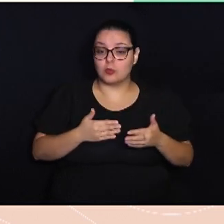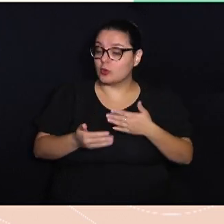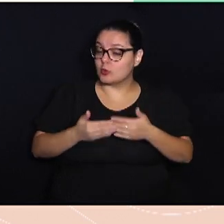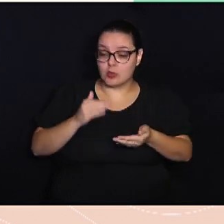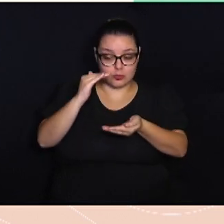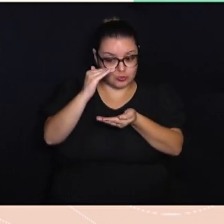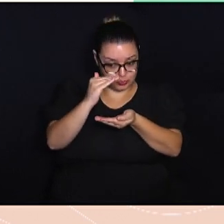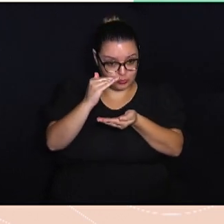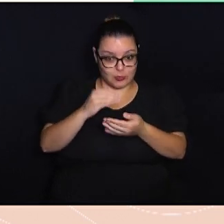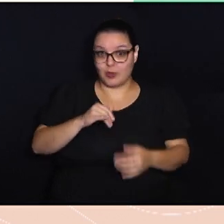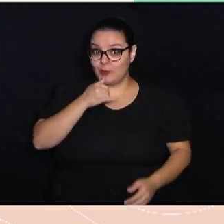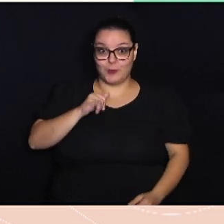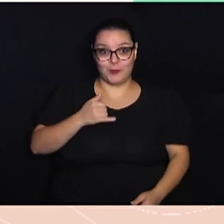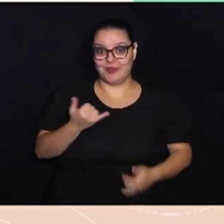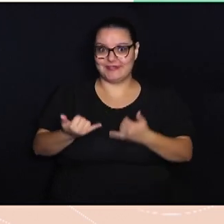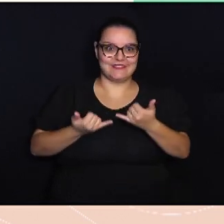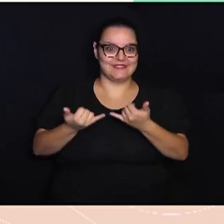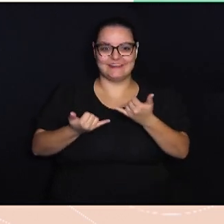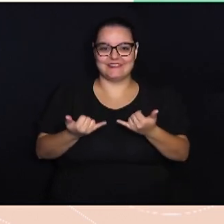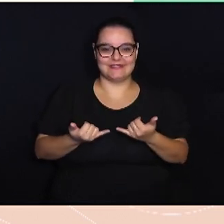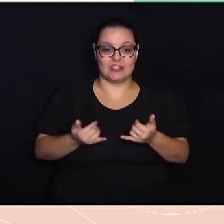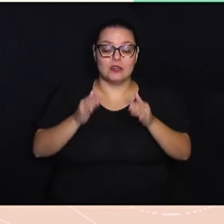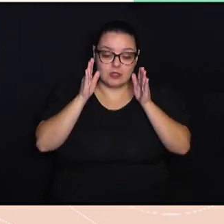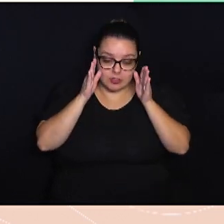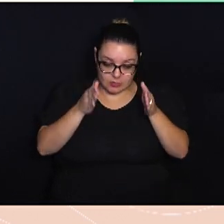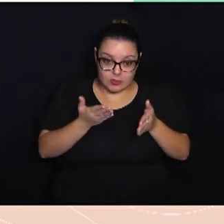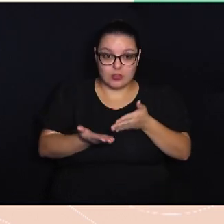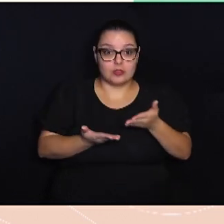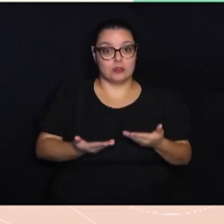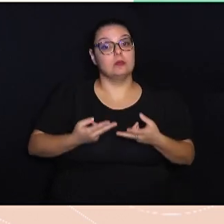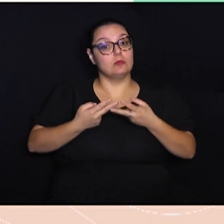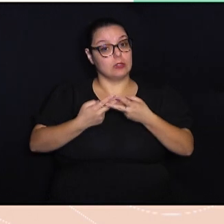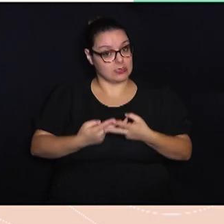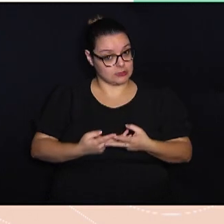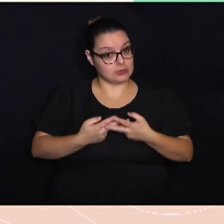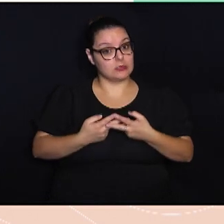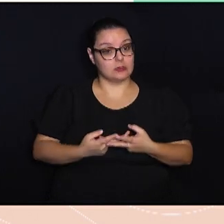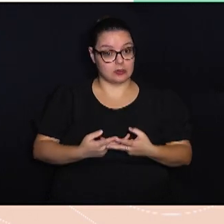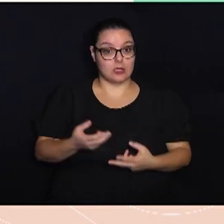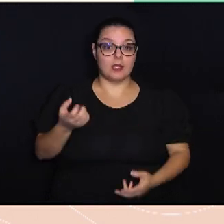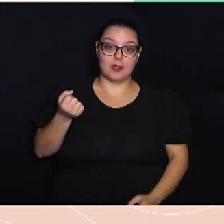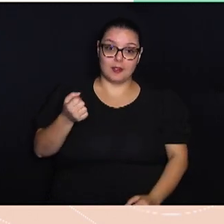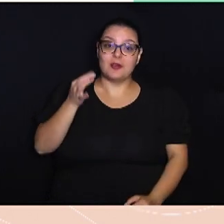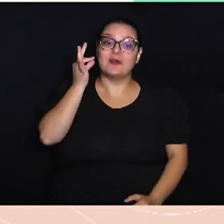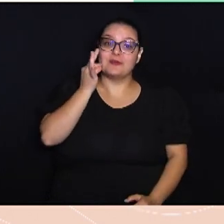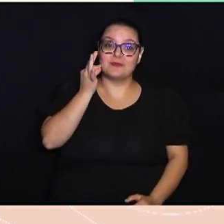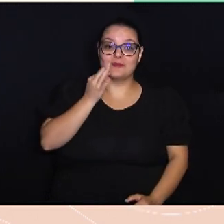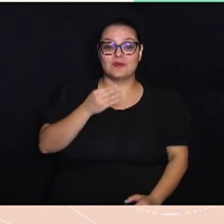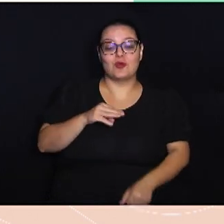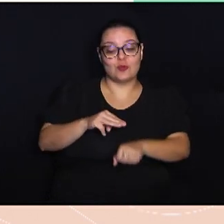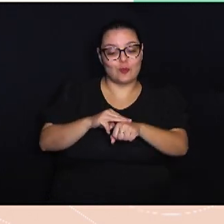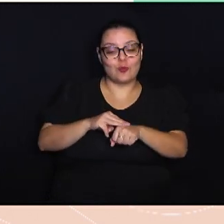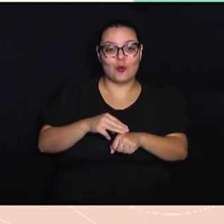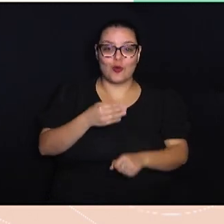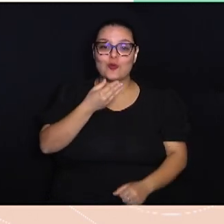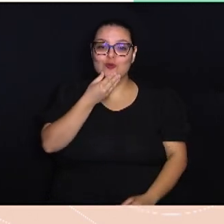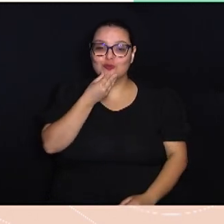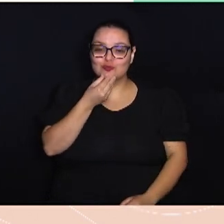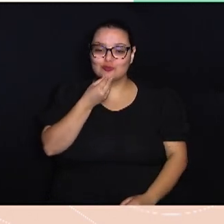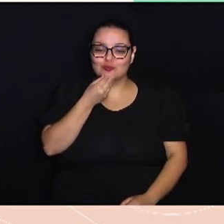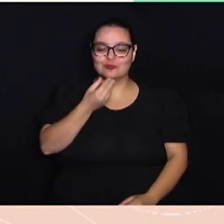sobe, o Banco Central vai ser obrigado a aumentar a taxa de juros para segurar, para controlar essa inflação. Ao aumentar a taxa de juros, você